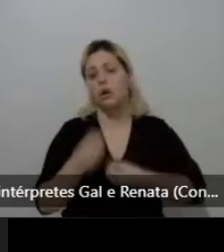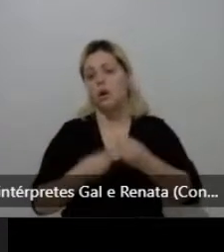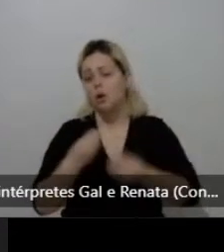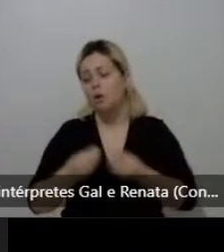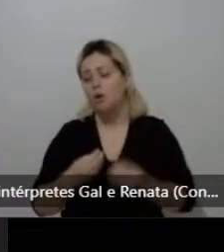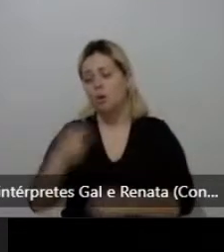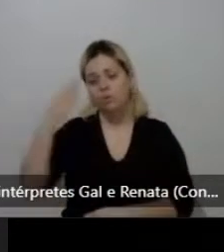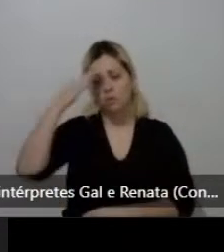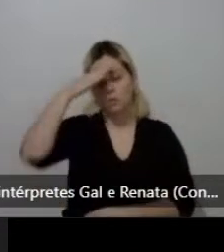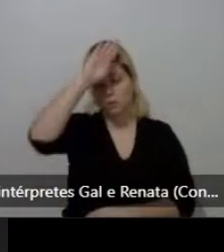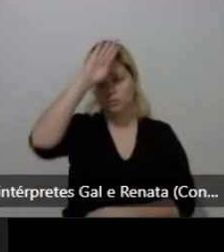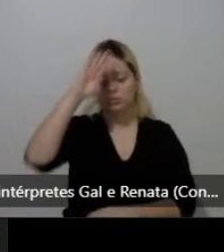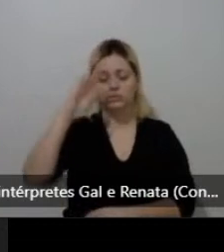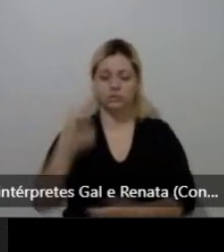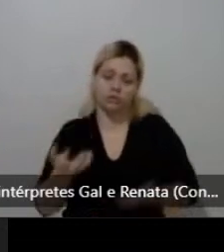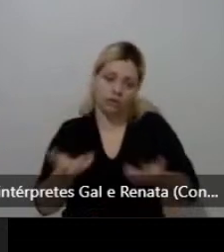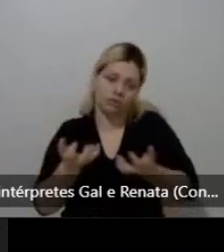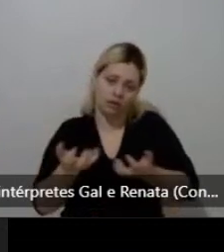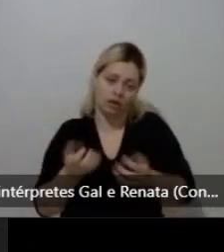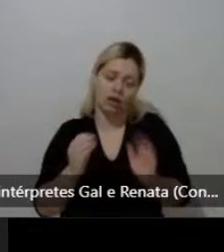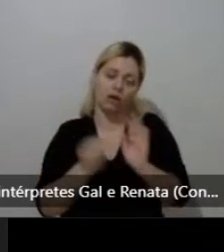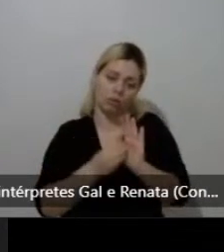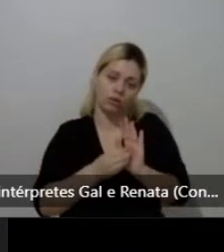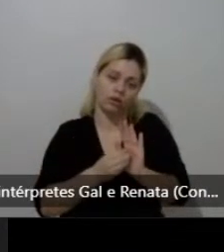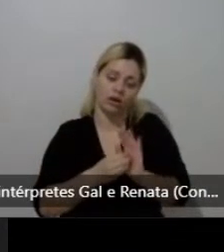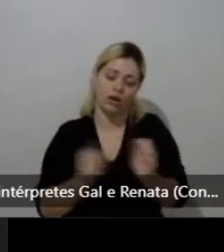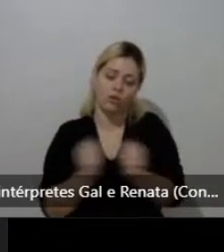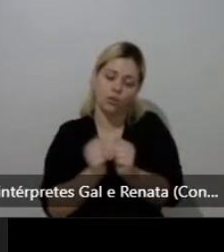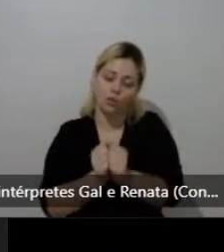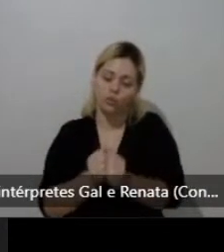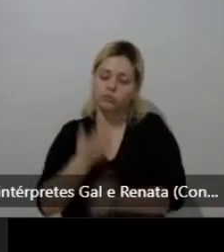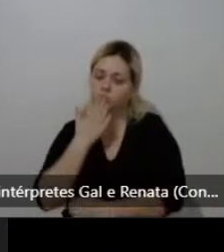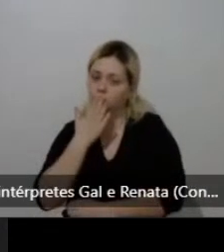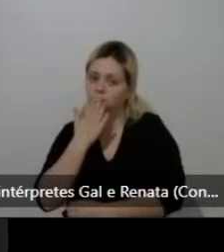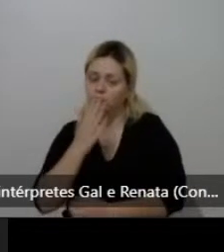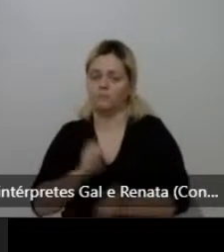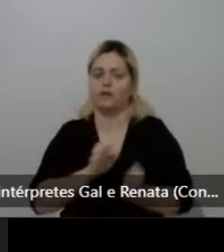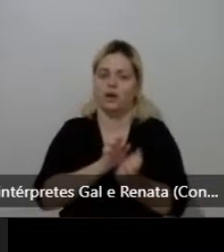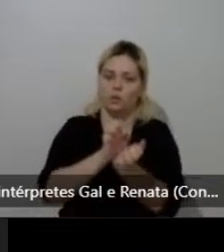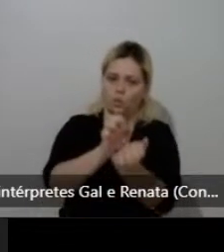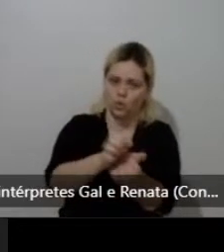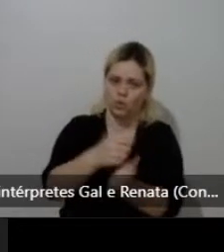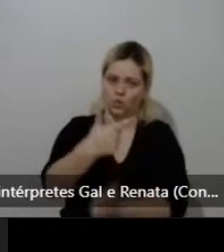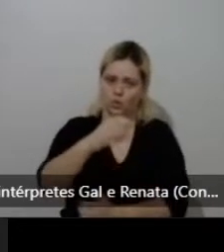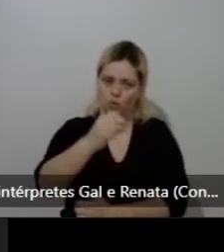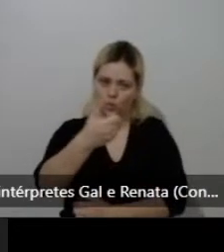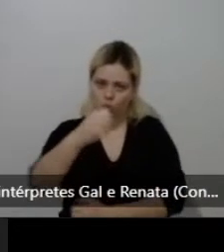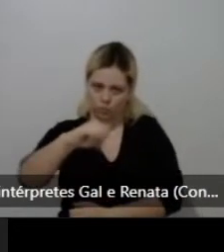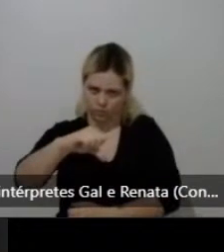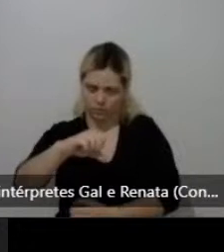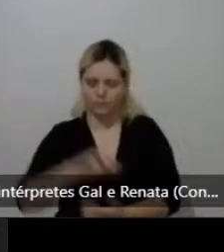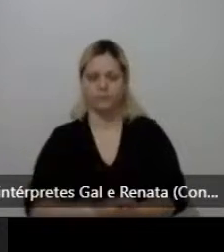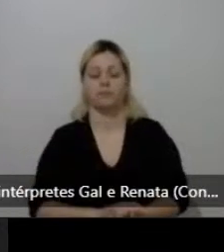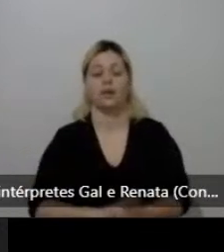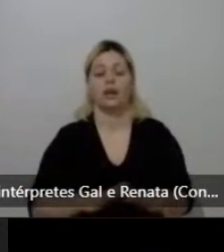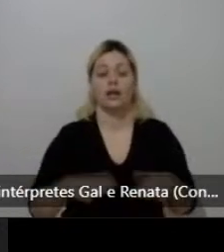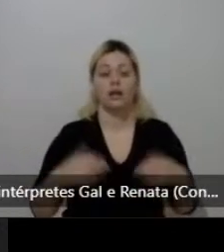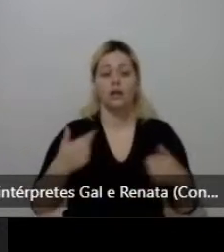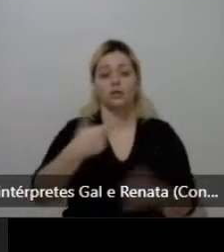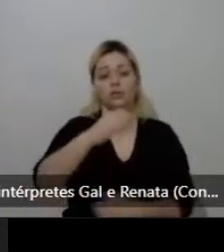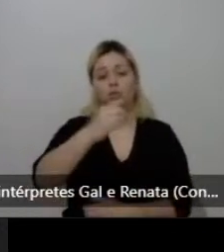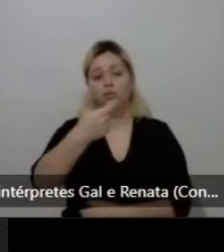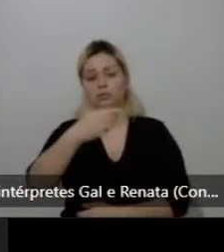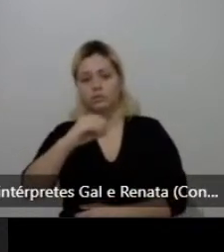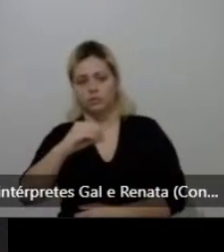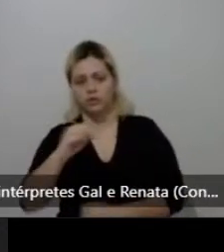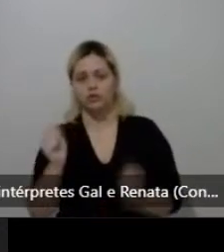para os indígenas. Então, mais uma vitória quilombola em 2019. Em 2020, a PEC, que quer